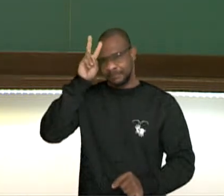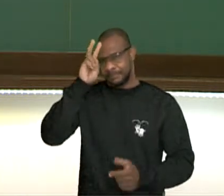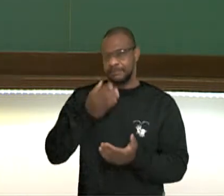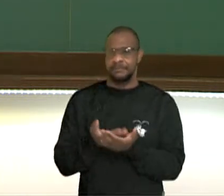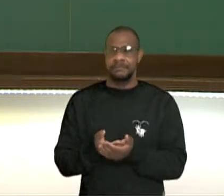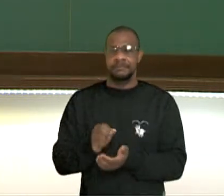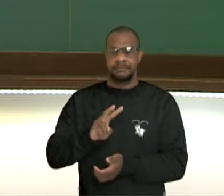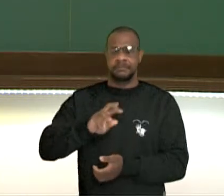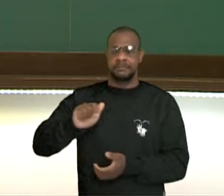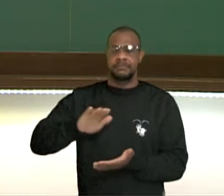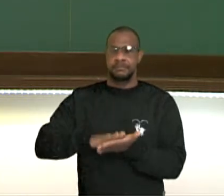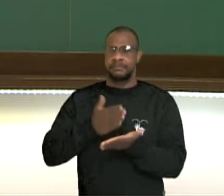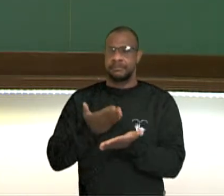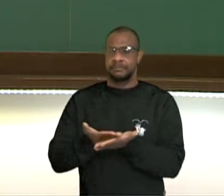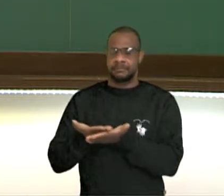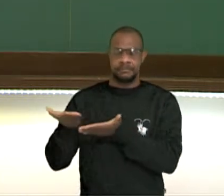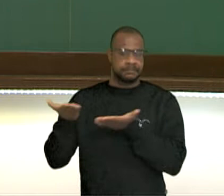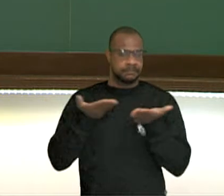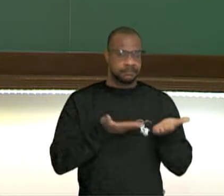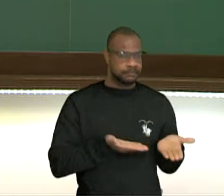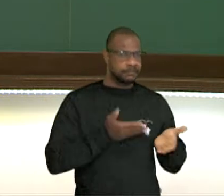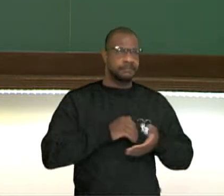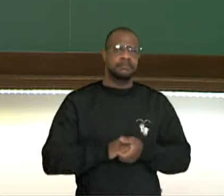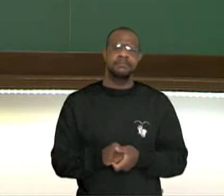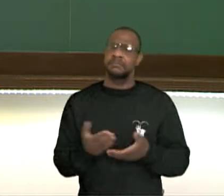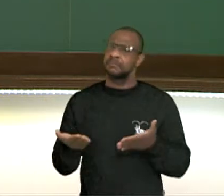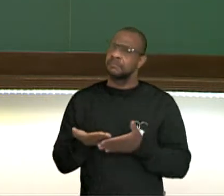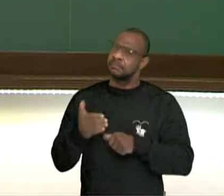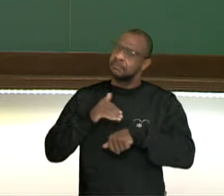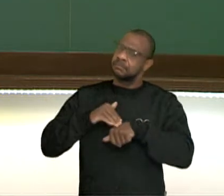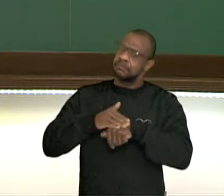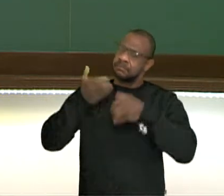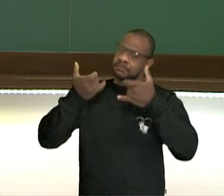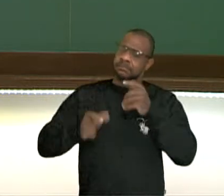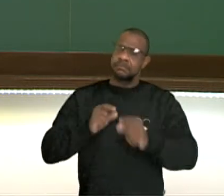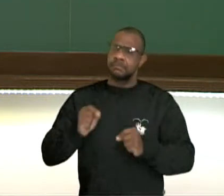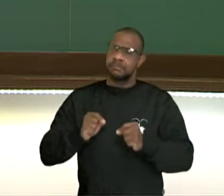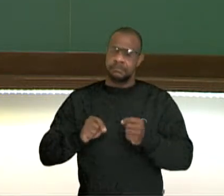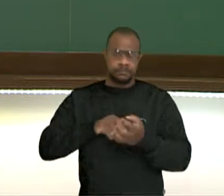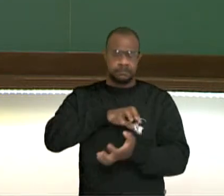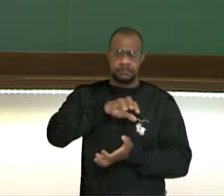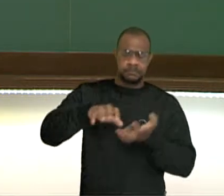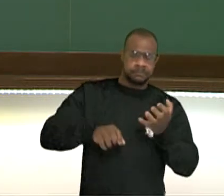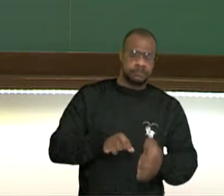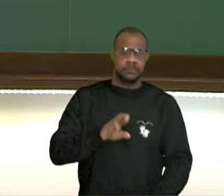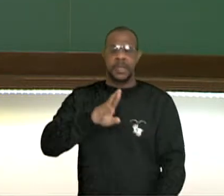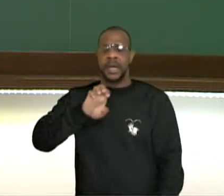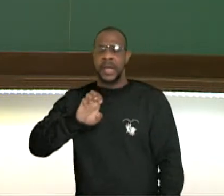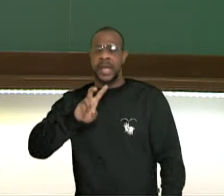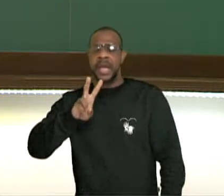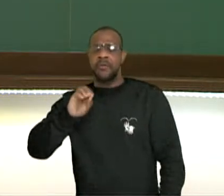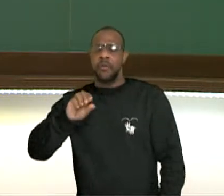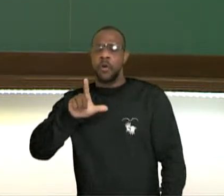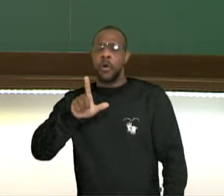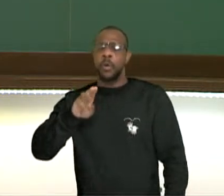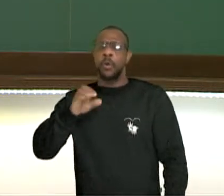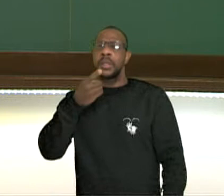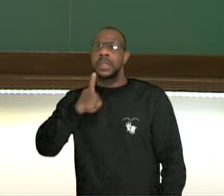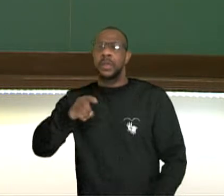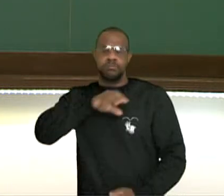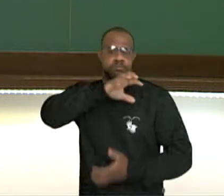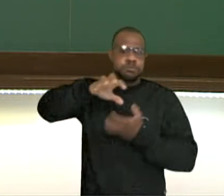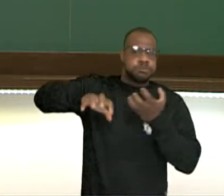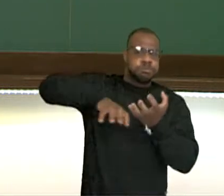Brito, Val, nosso intérprete. Vamos fazer um bate-papo sobre as revoluções inglesas, Revolução